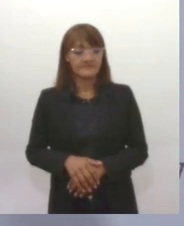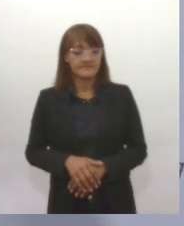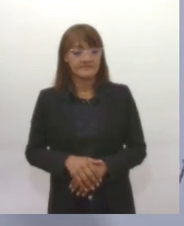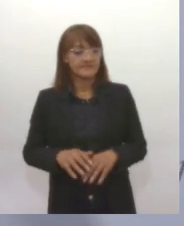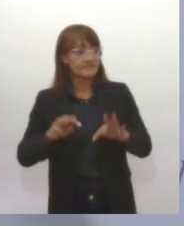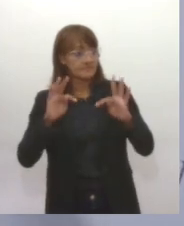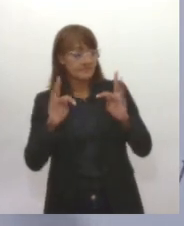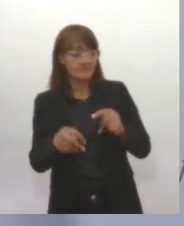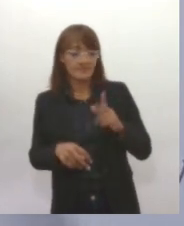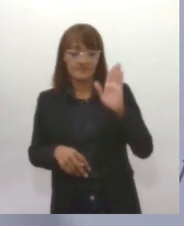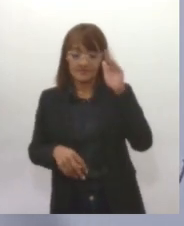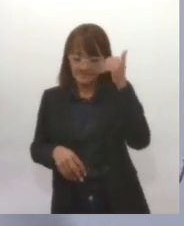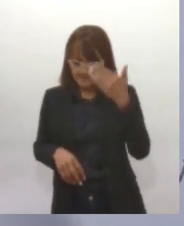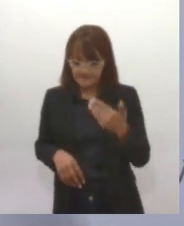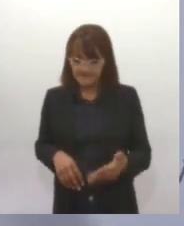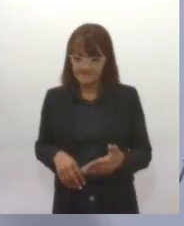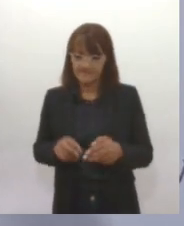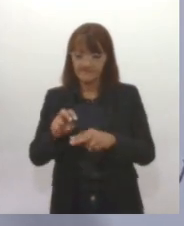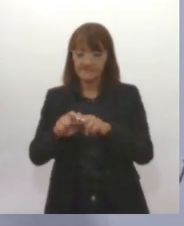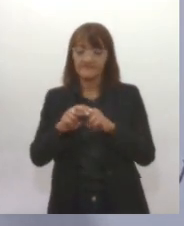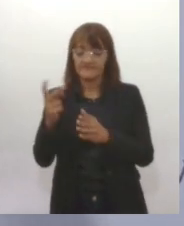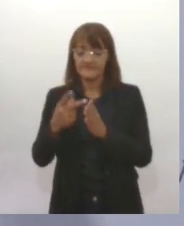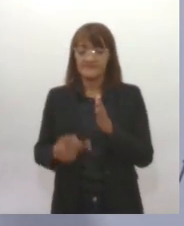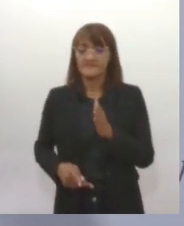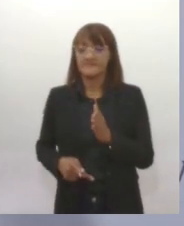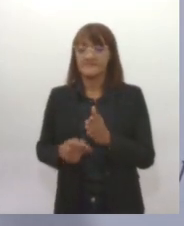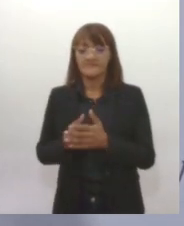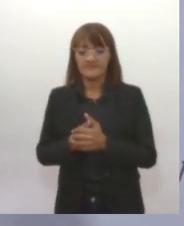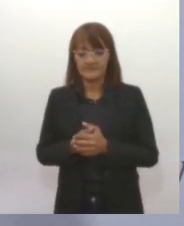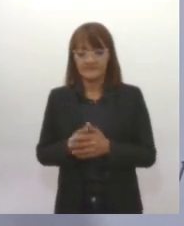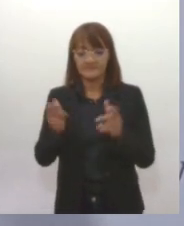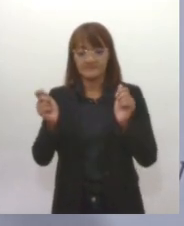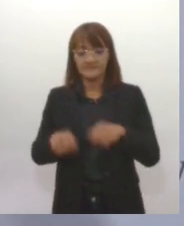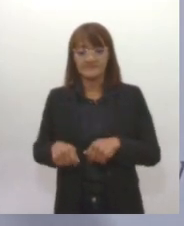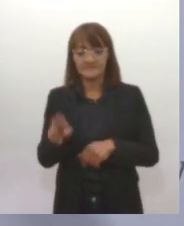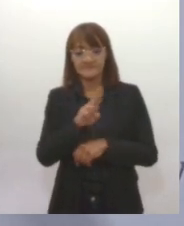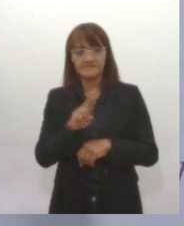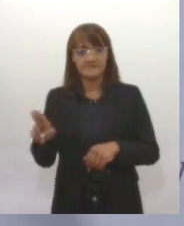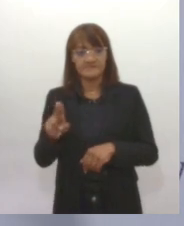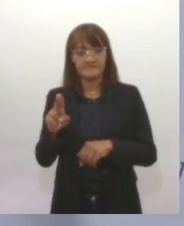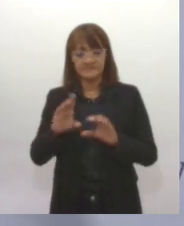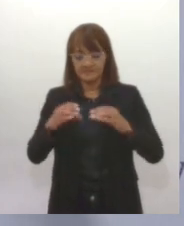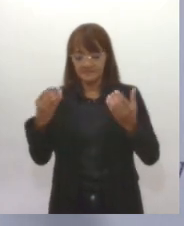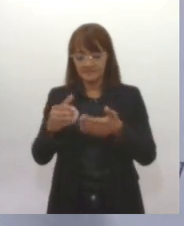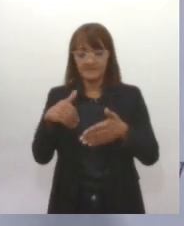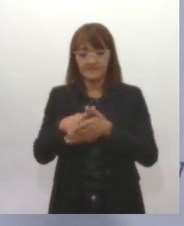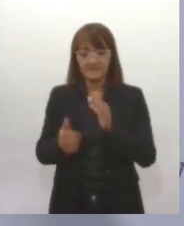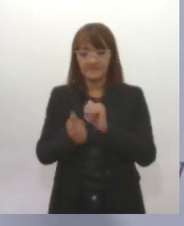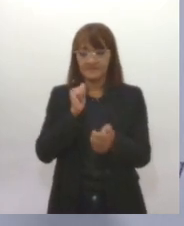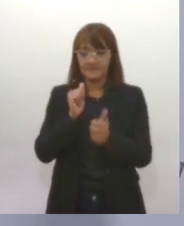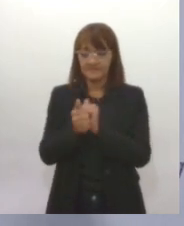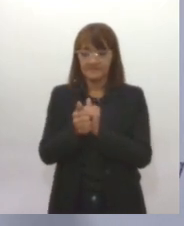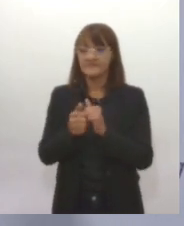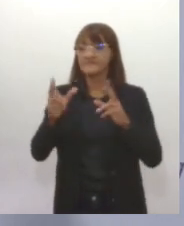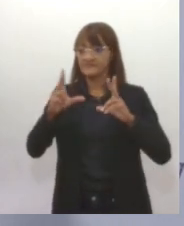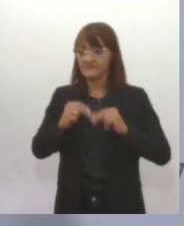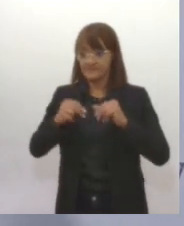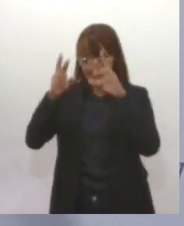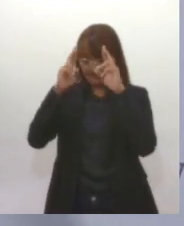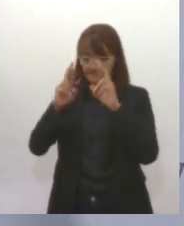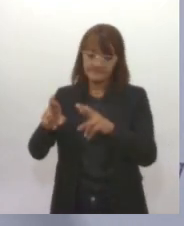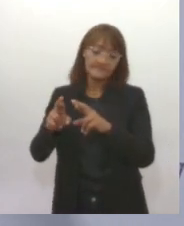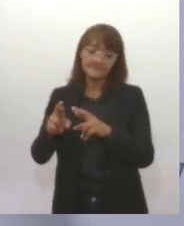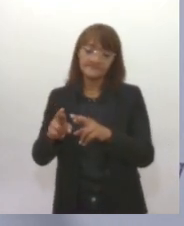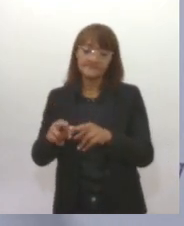fez um projeto aqui para a alteração do nome do estádio atual, Etelvino Mendonça, que merece nosso respeito. Mas como o José Queiroz